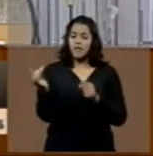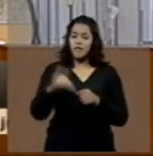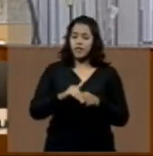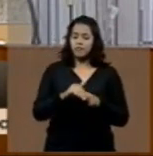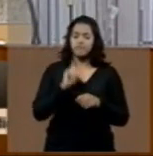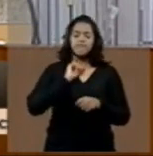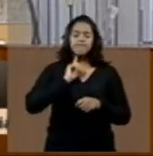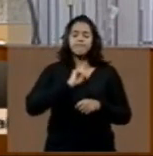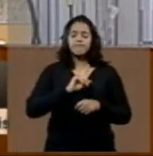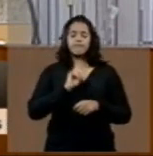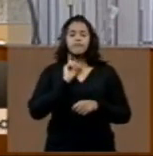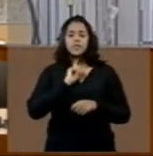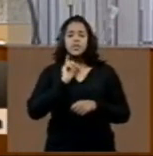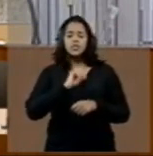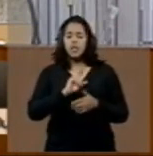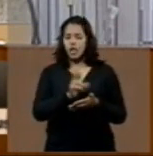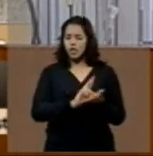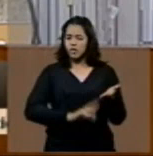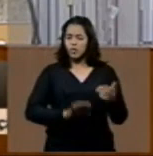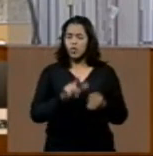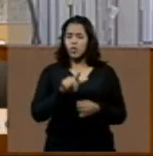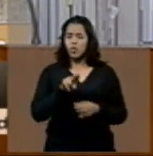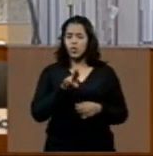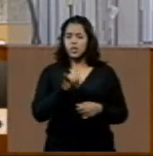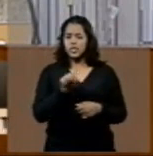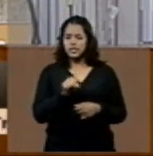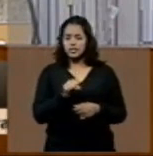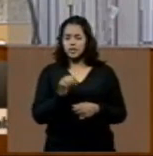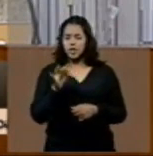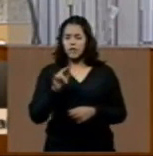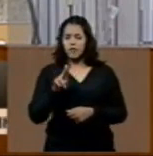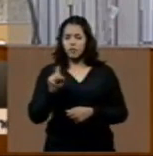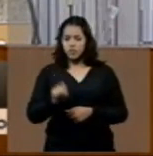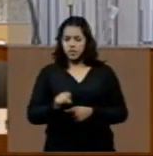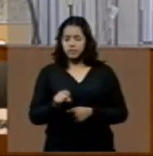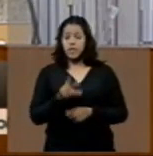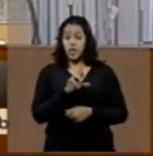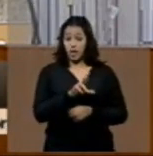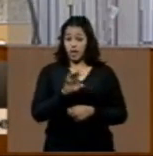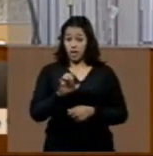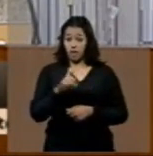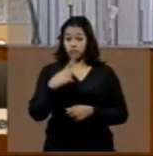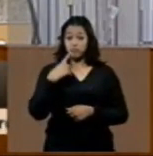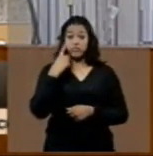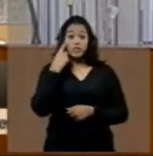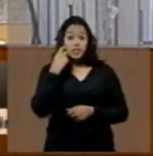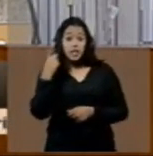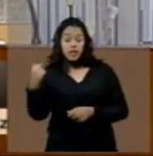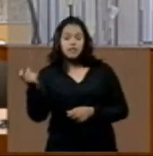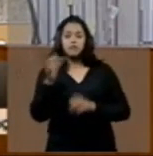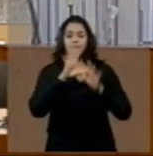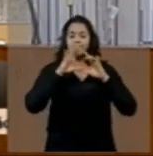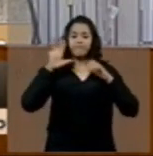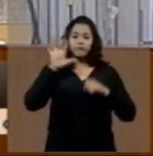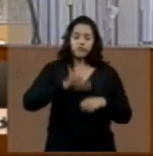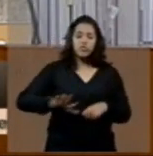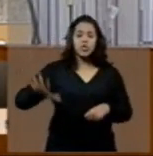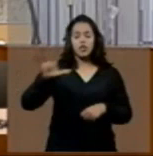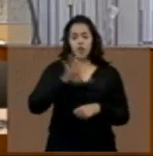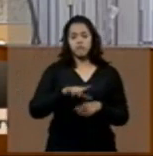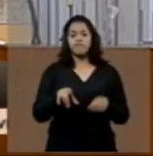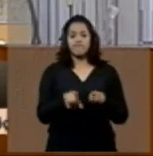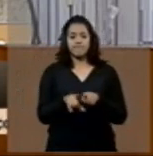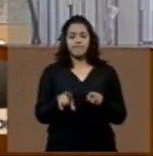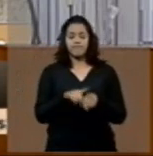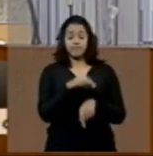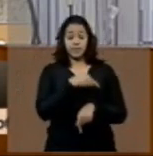Minas Gerais relatado pelo ministro Luiz Fux, recurso extraordinário com repercussão geral, no qual também